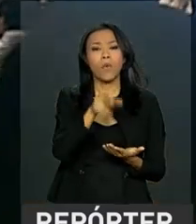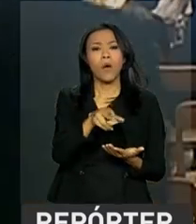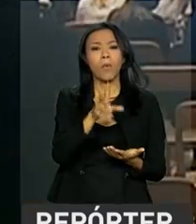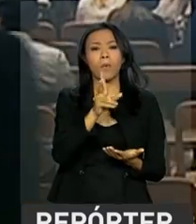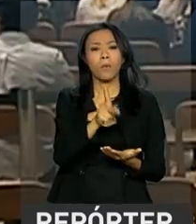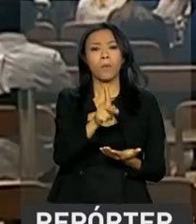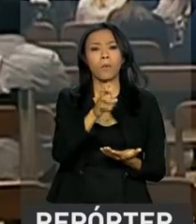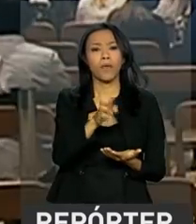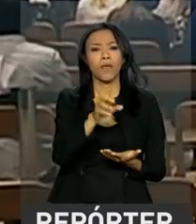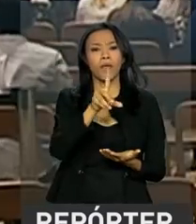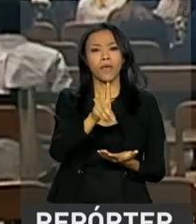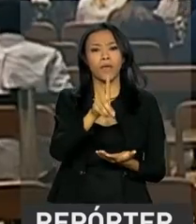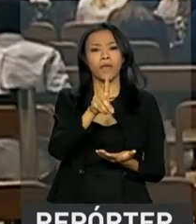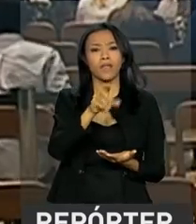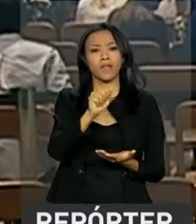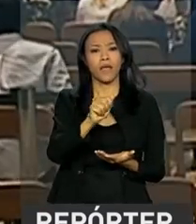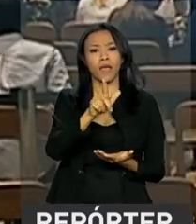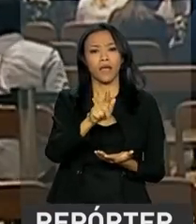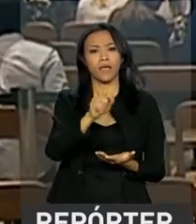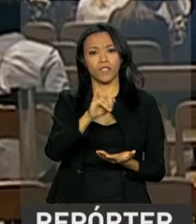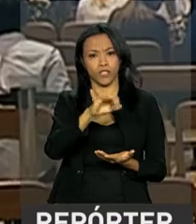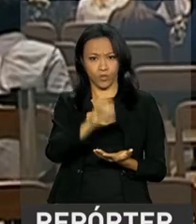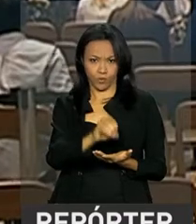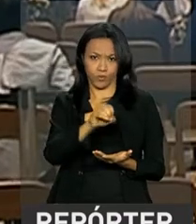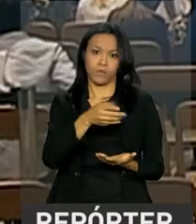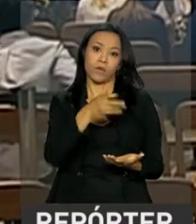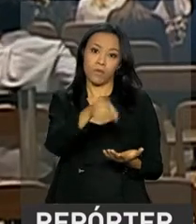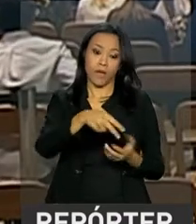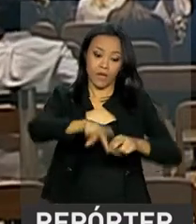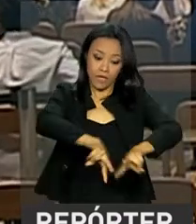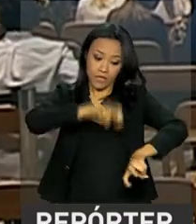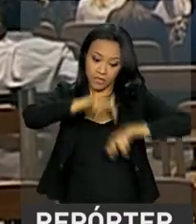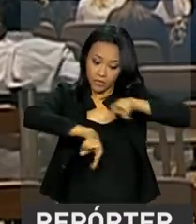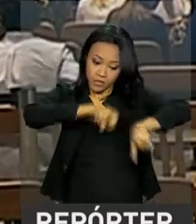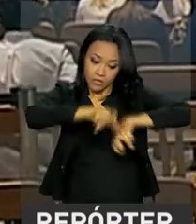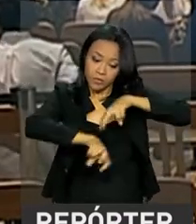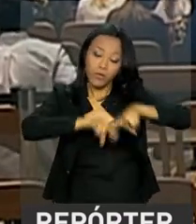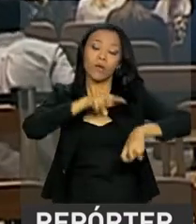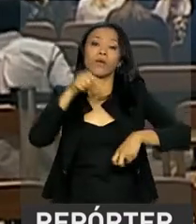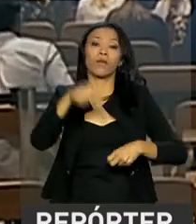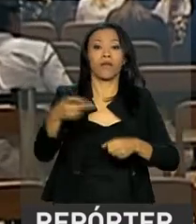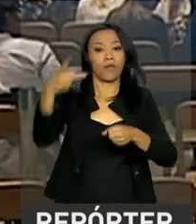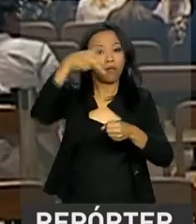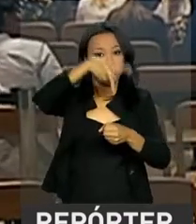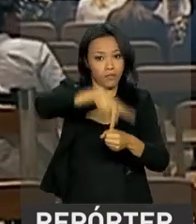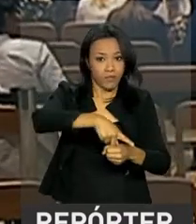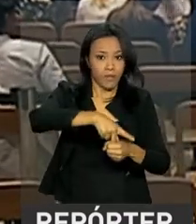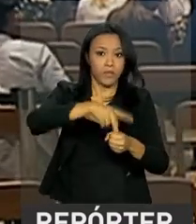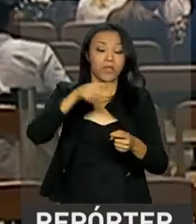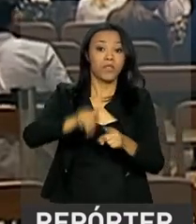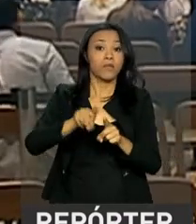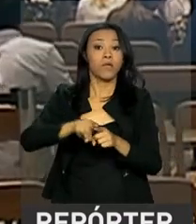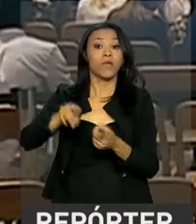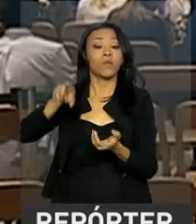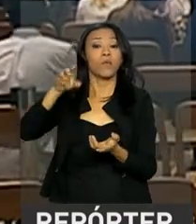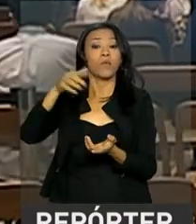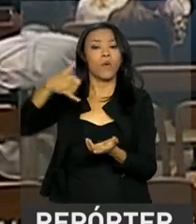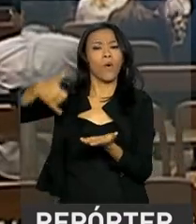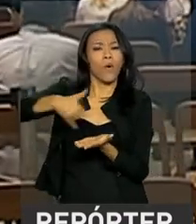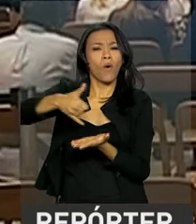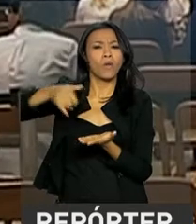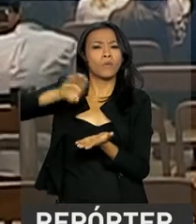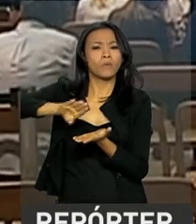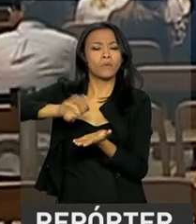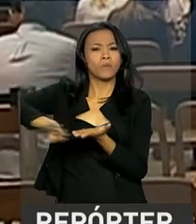a exploração do petróleo, impostos como o imposto de renda e o óleo excedente, que é aquele óleo destinado à